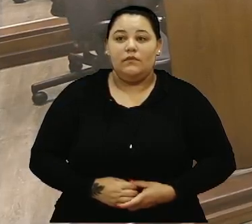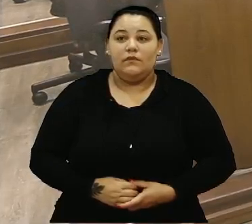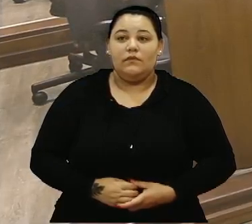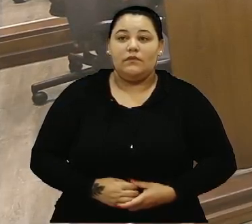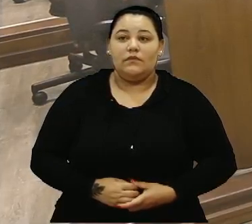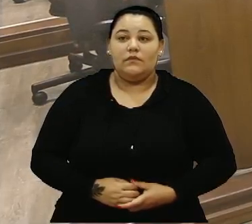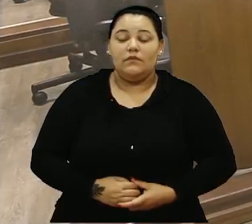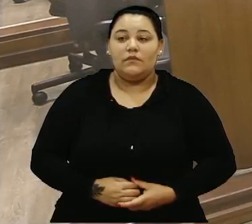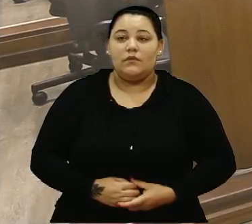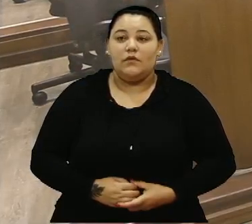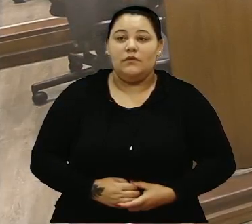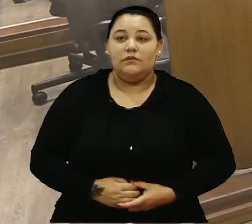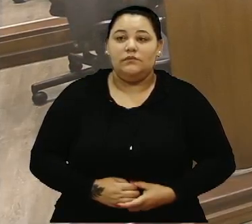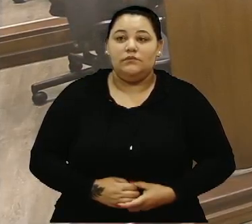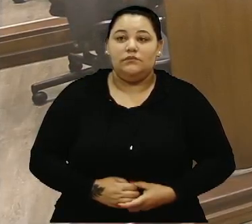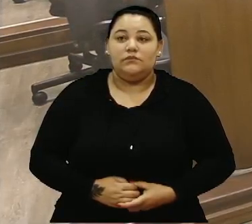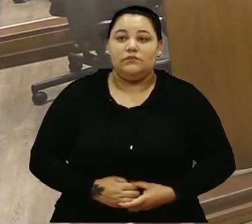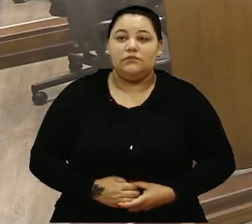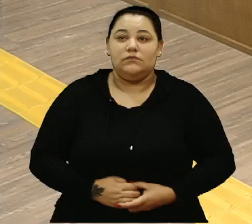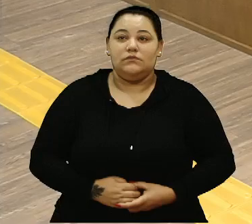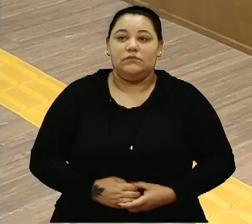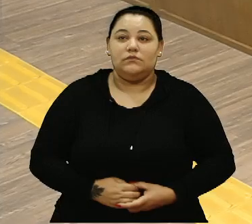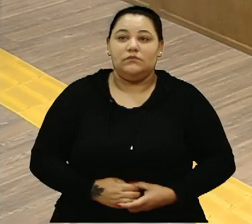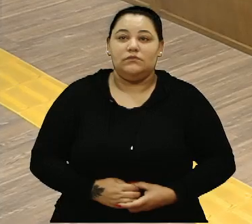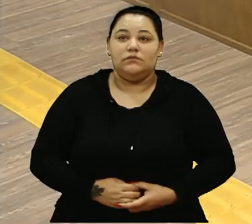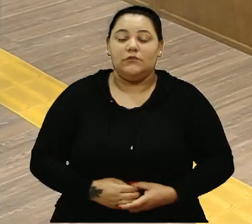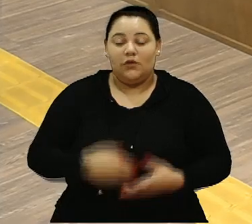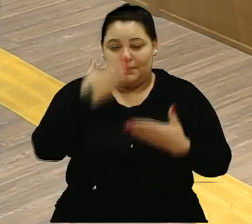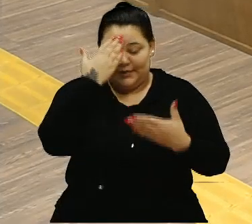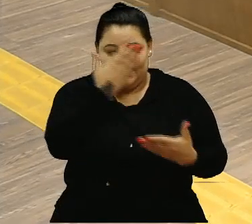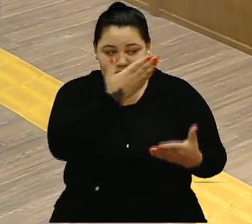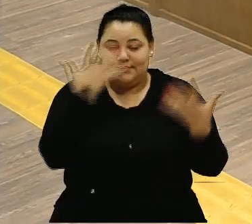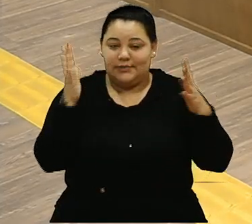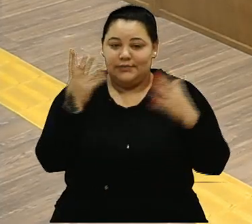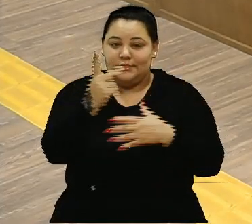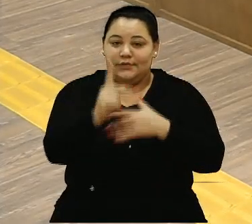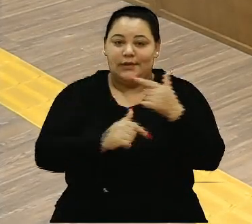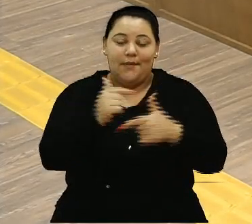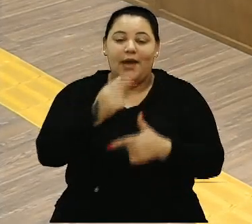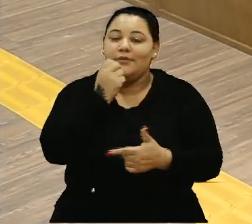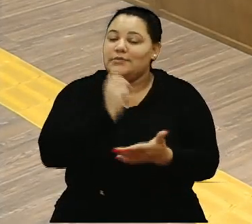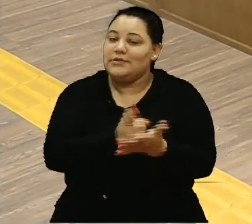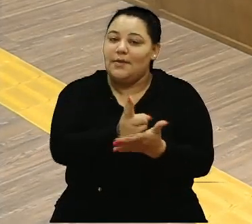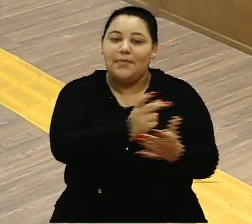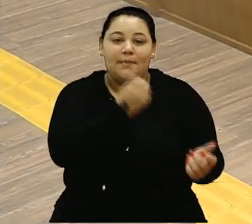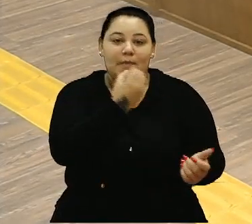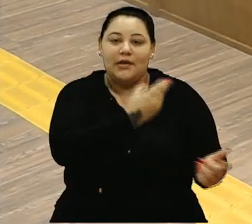Obrigado, Tatiana. Parabéns pelo trabalho. Sempre bem-vinda.